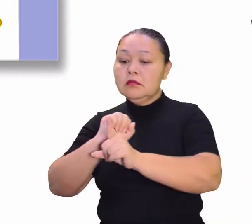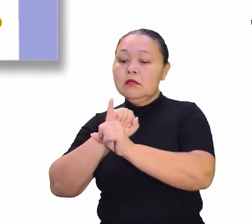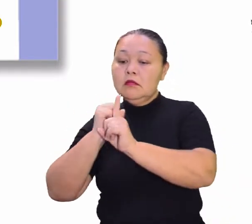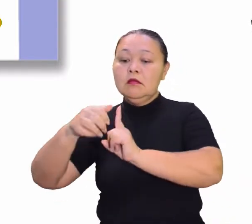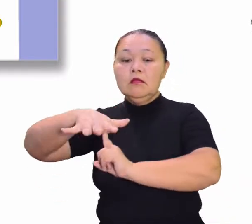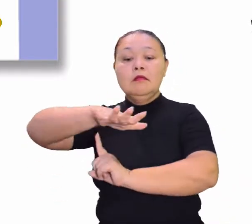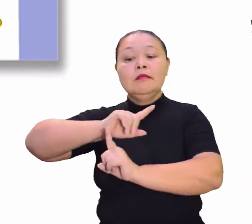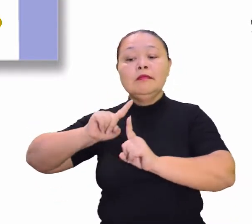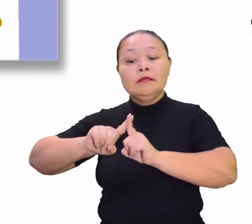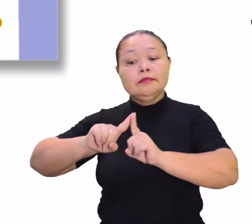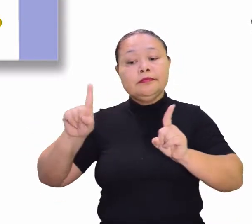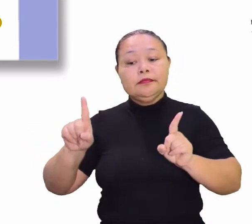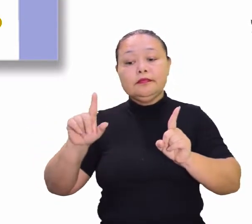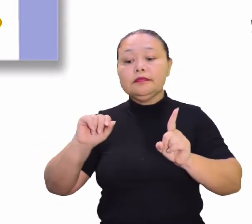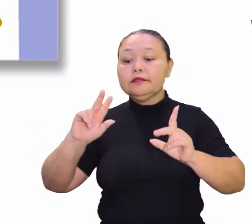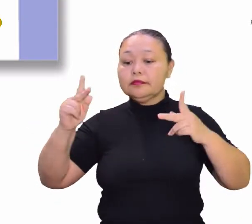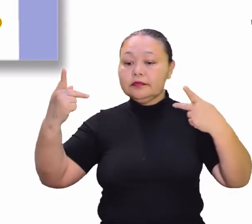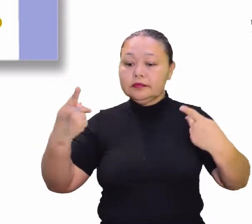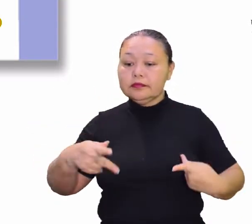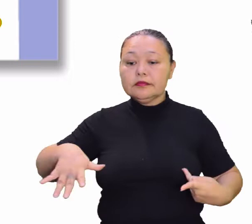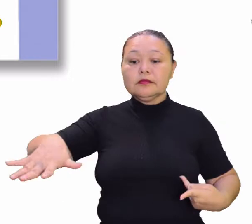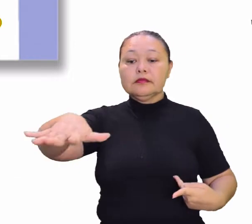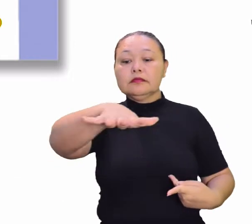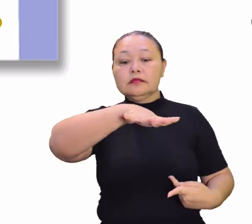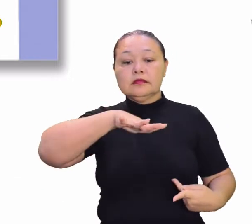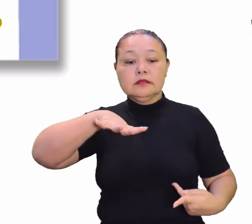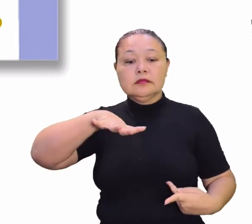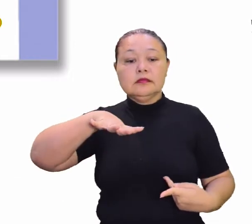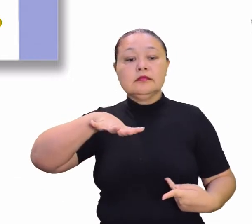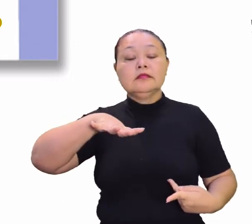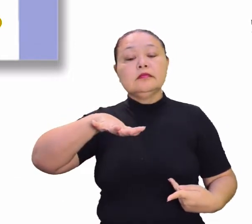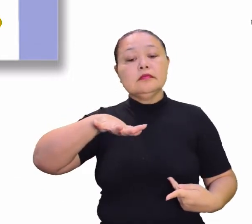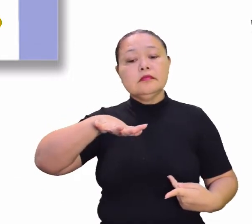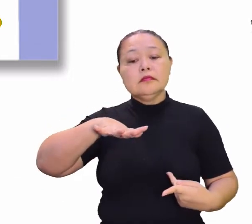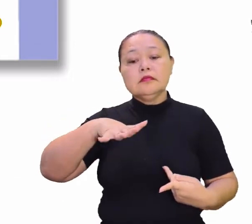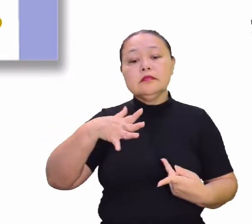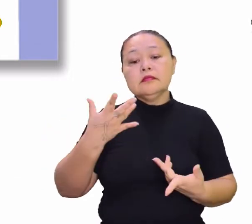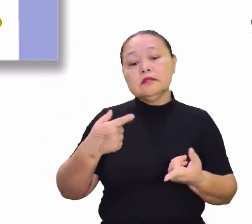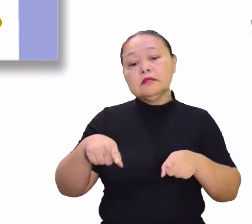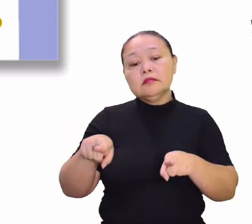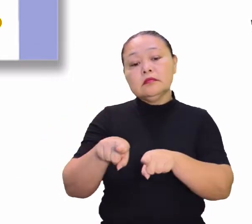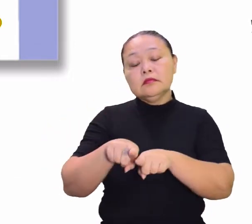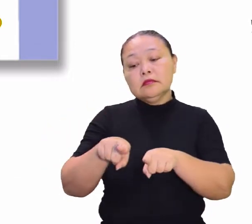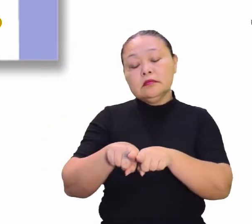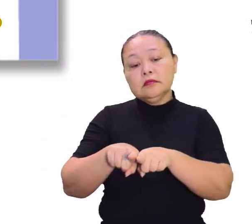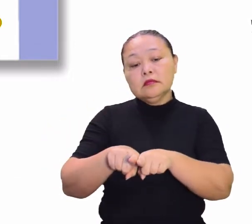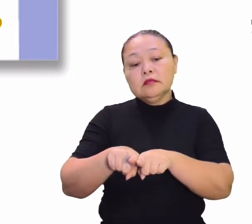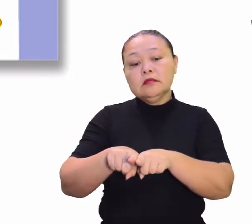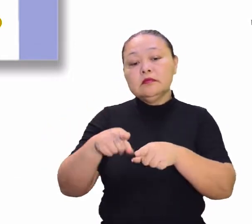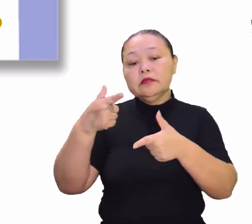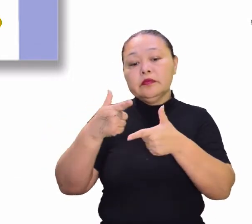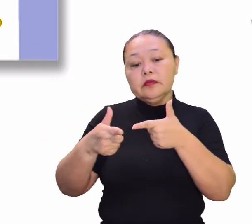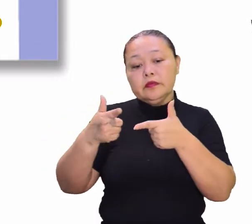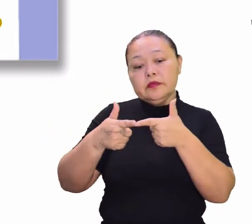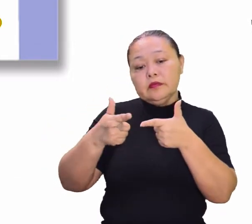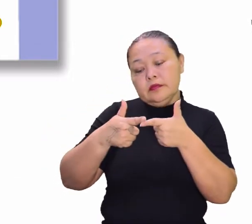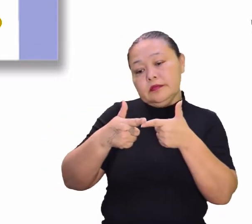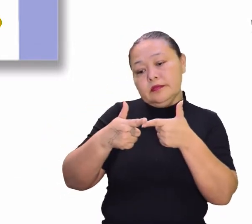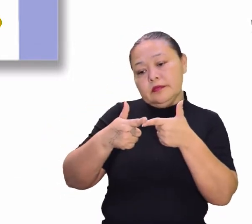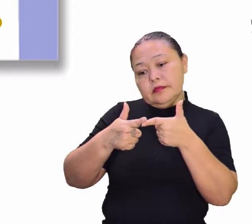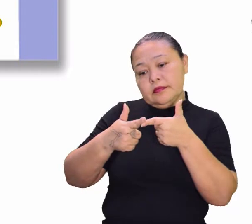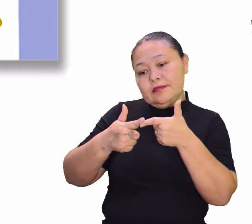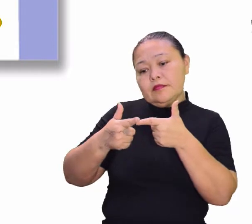sociedade, mas da humanidade. É isso, Rogério? Isso mesmo. E também falaremos sobre o problema lá,